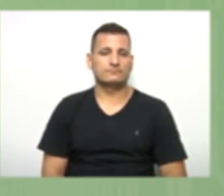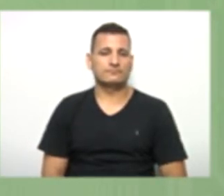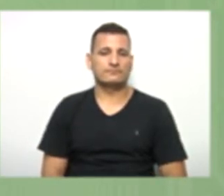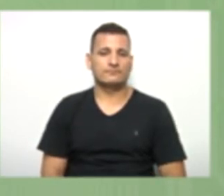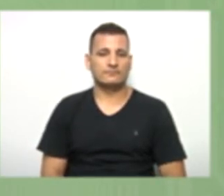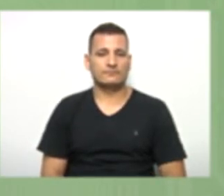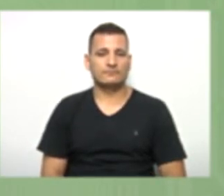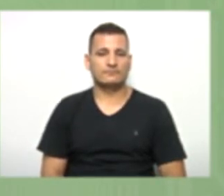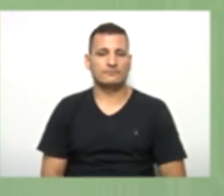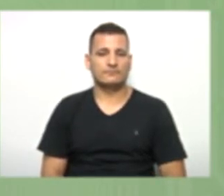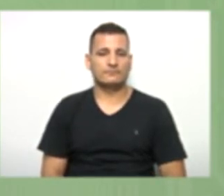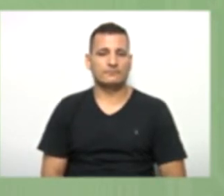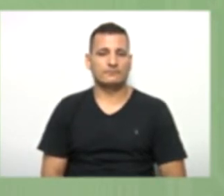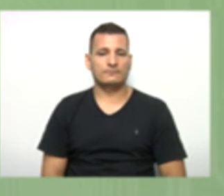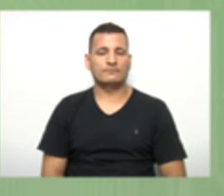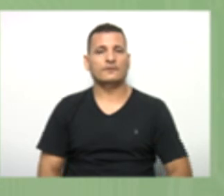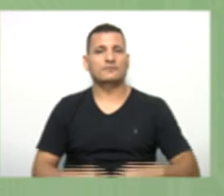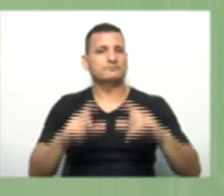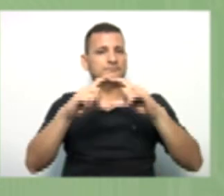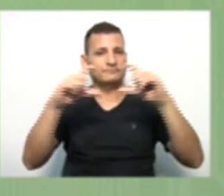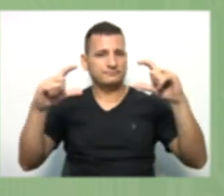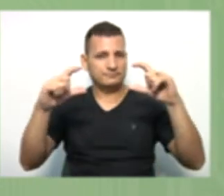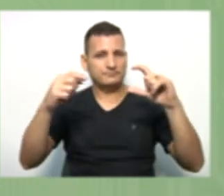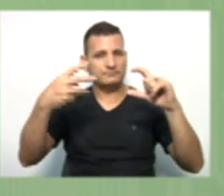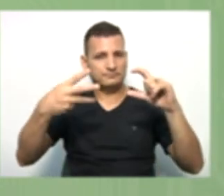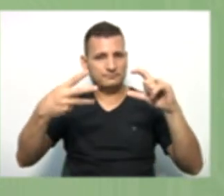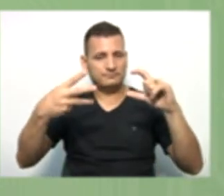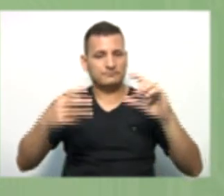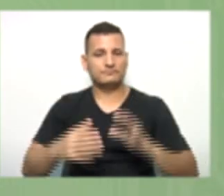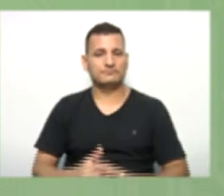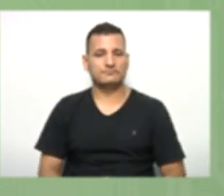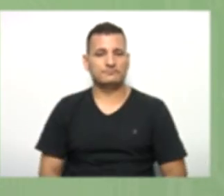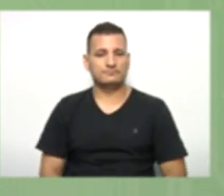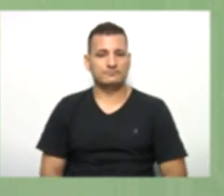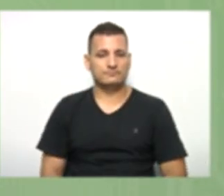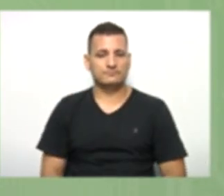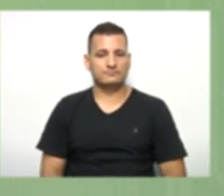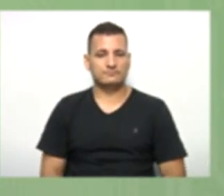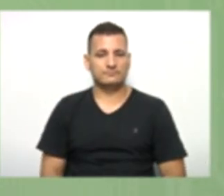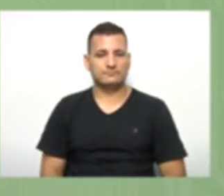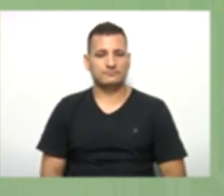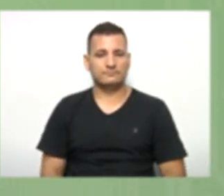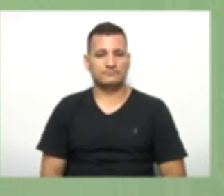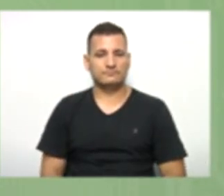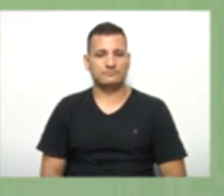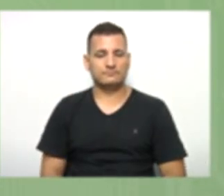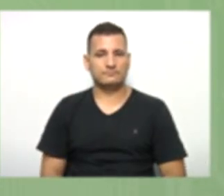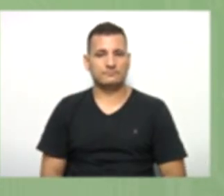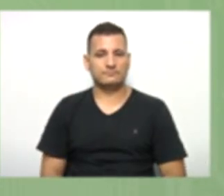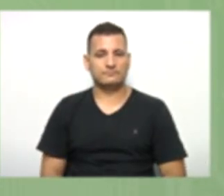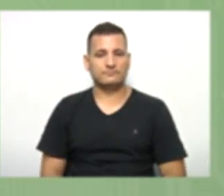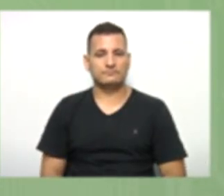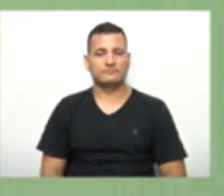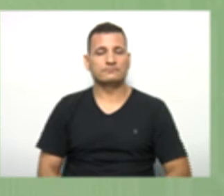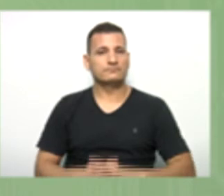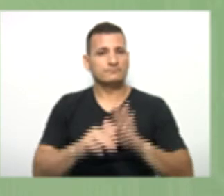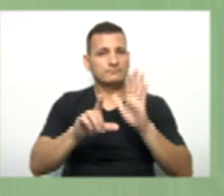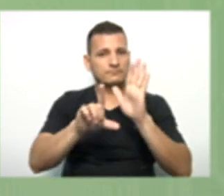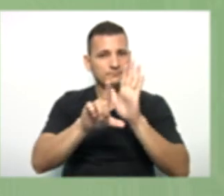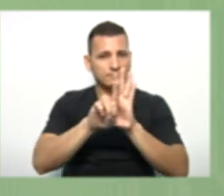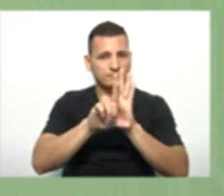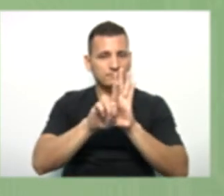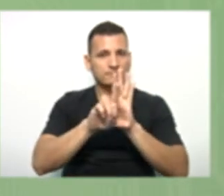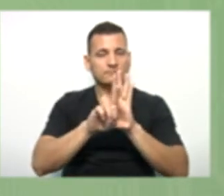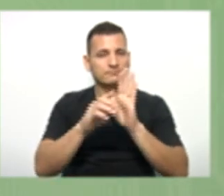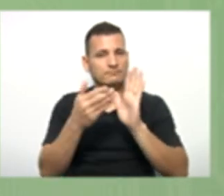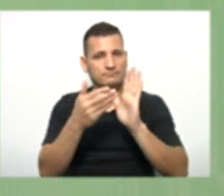O parágrafo 3º. Opa, minha letra não sai muito bonitinha, não. É o parágrafo 3º. Então, a letra D,